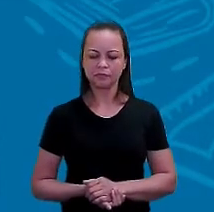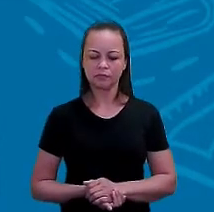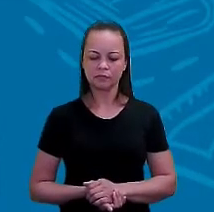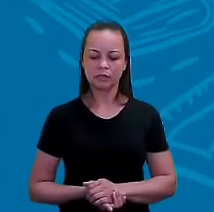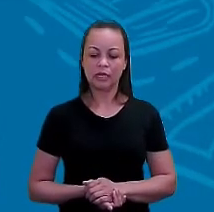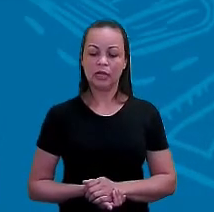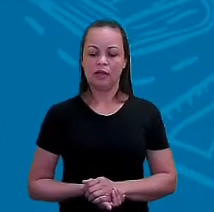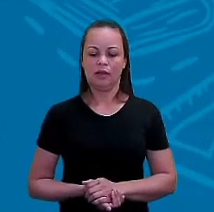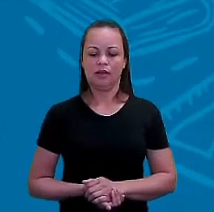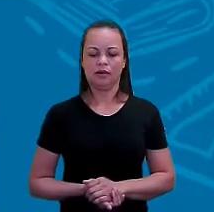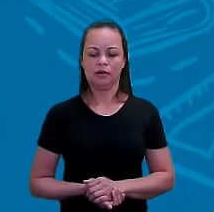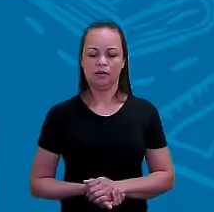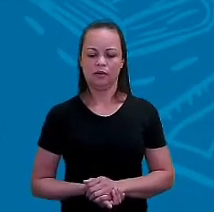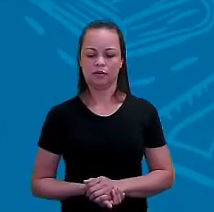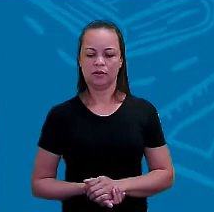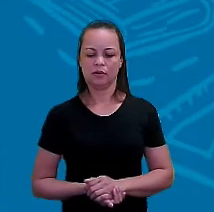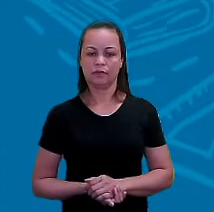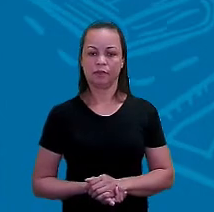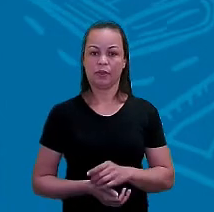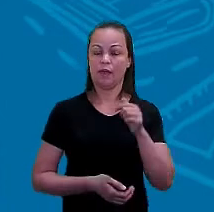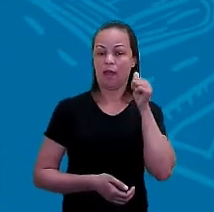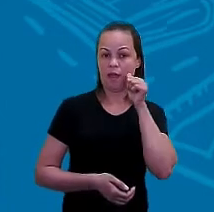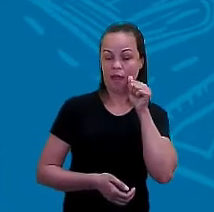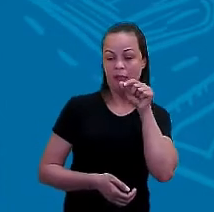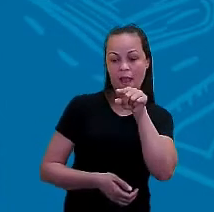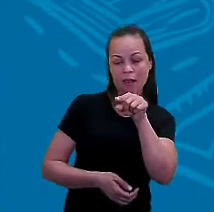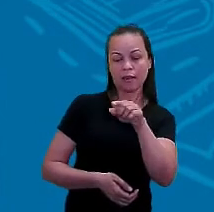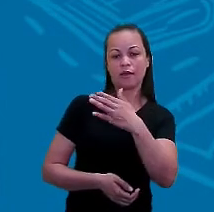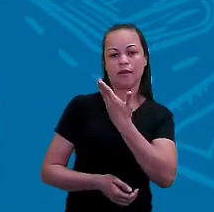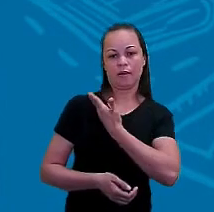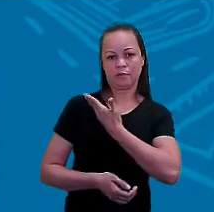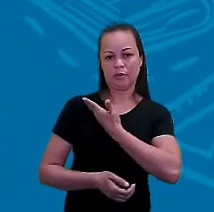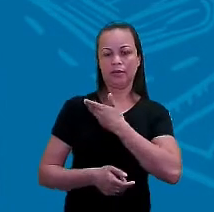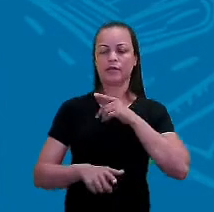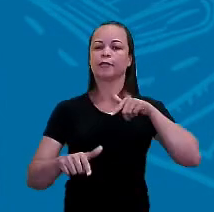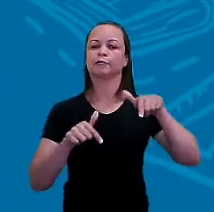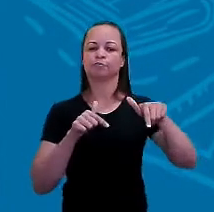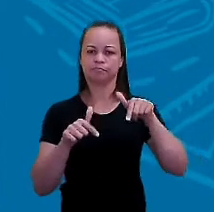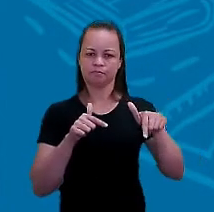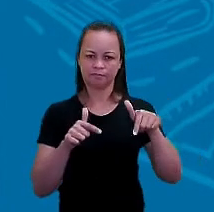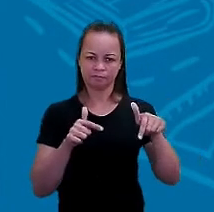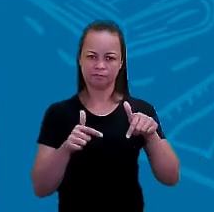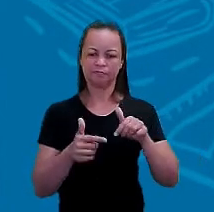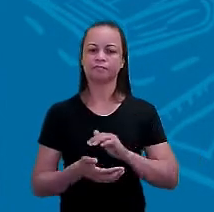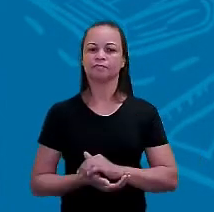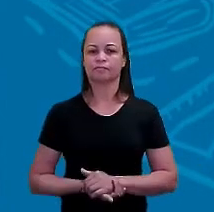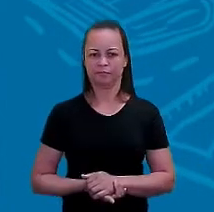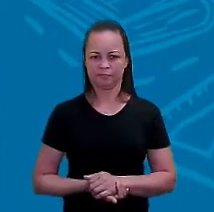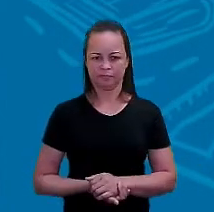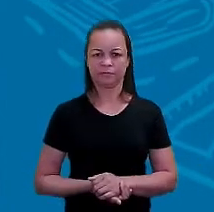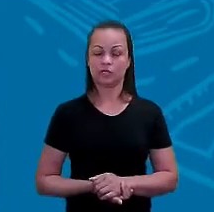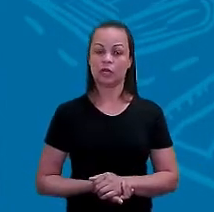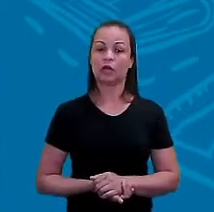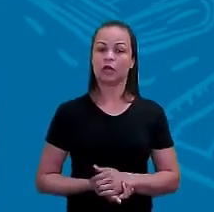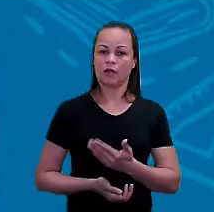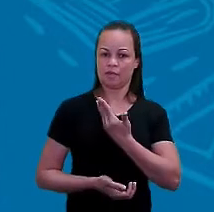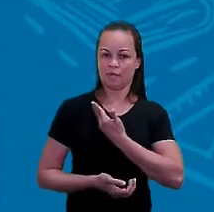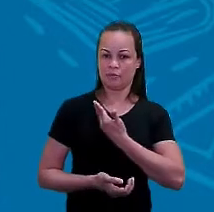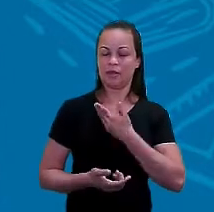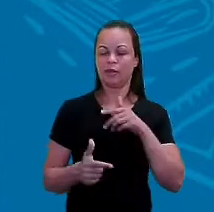So, she's my workmate. Ela é minha colega de trabalho. Workmate, colega de